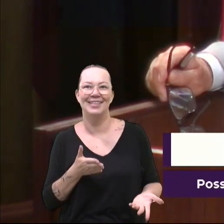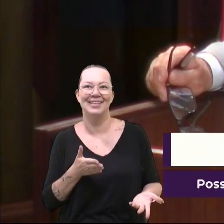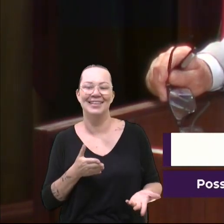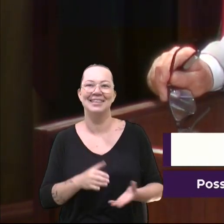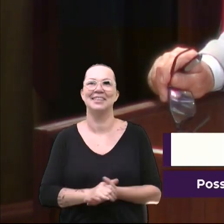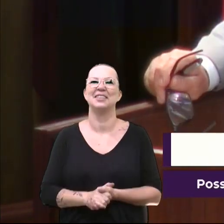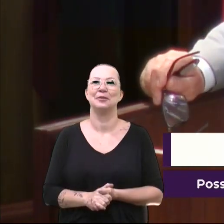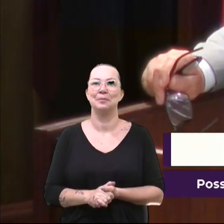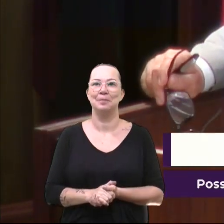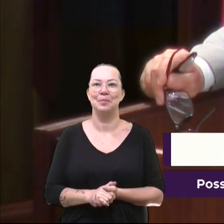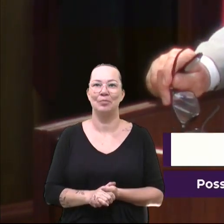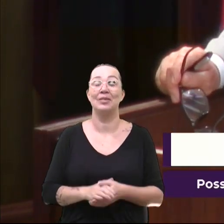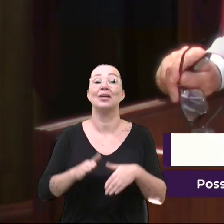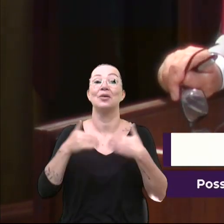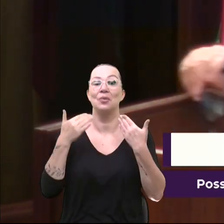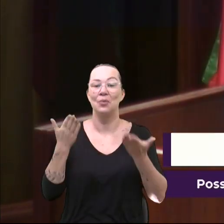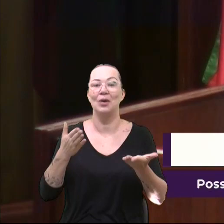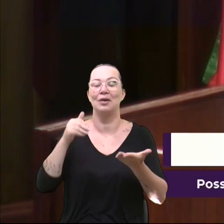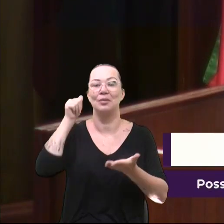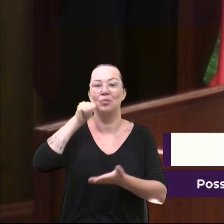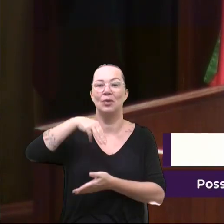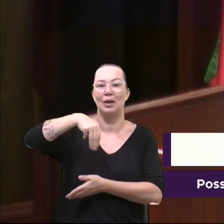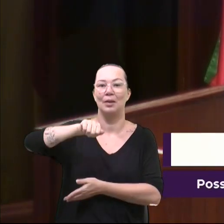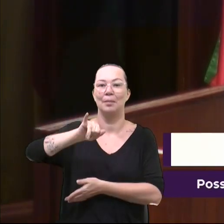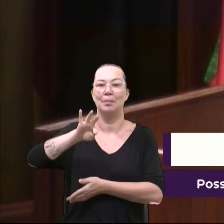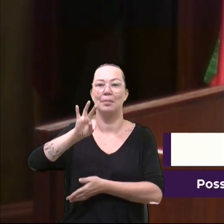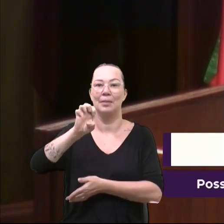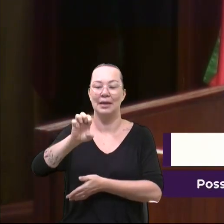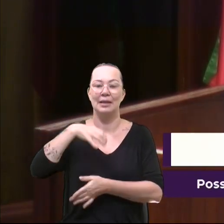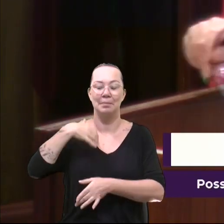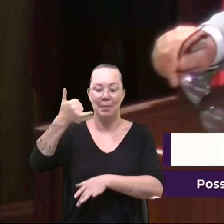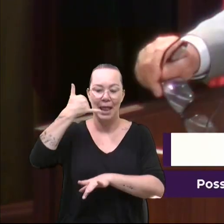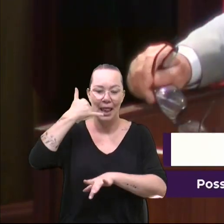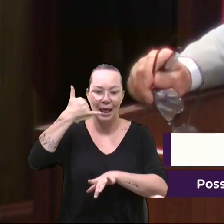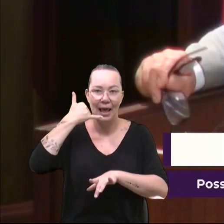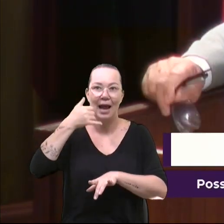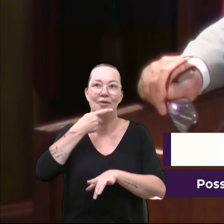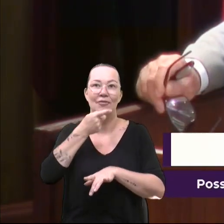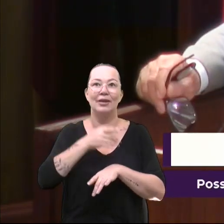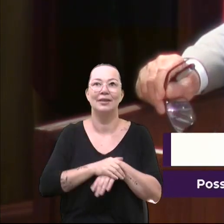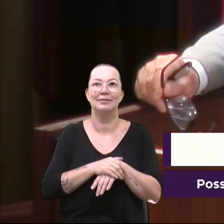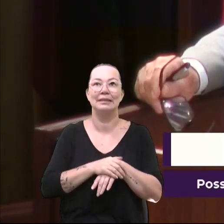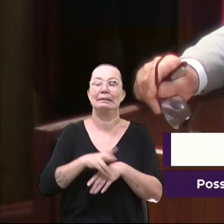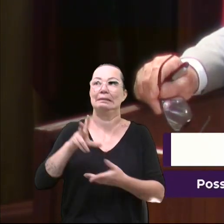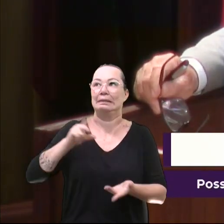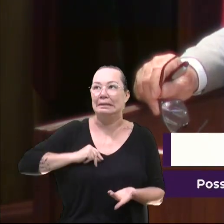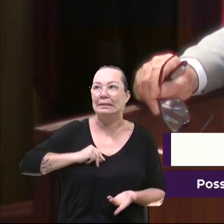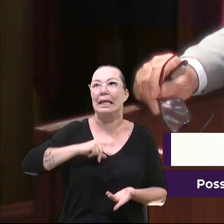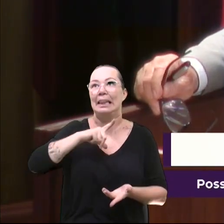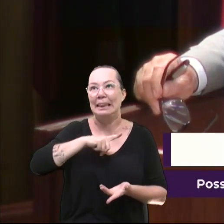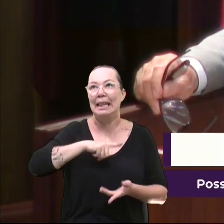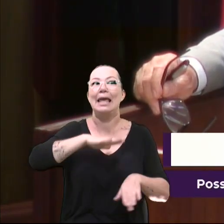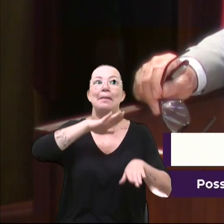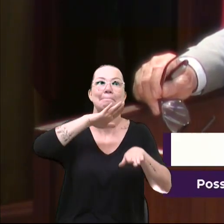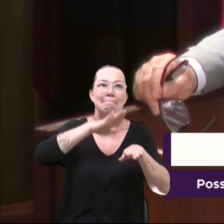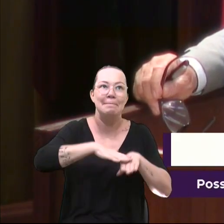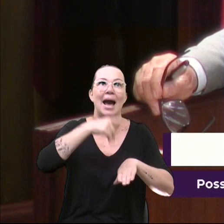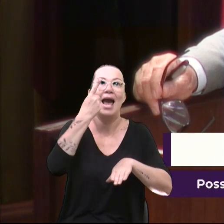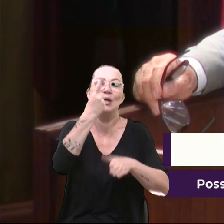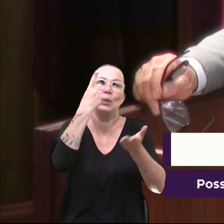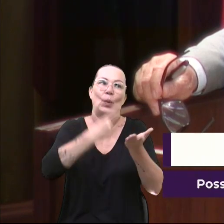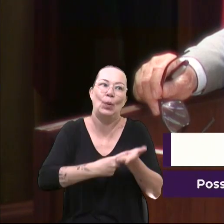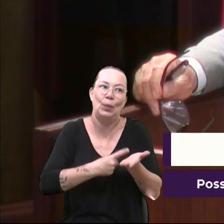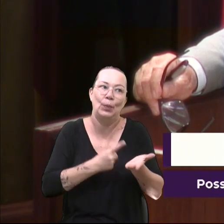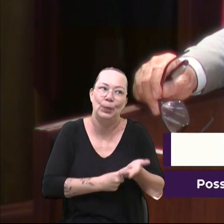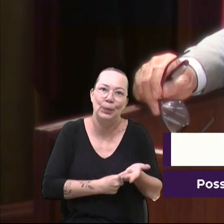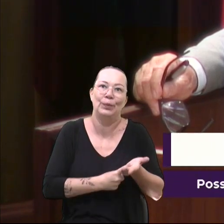Então, quando a Maitê me ligava, dizia assim, bah, tem mais uma agenda, vamos lá.